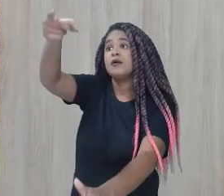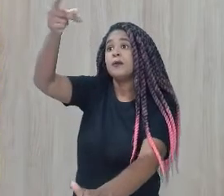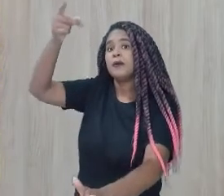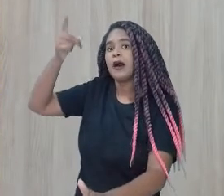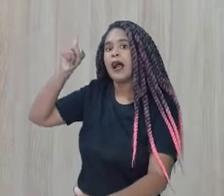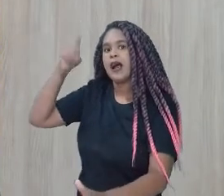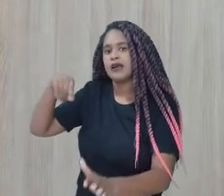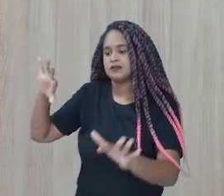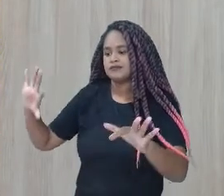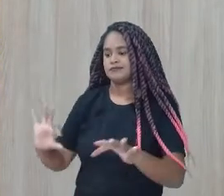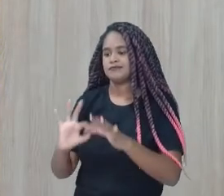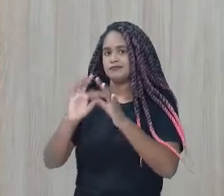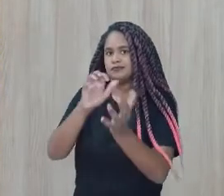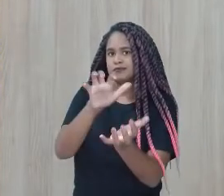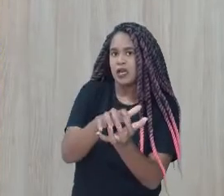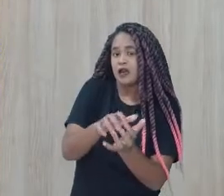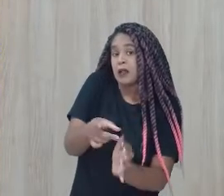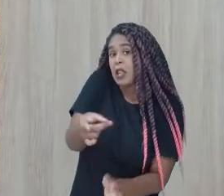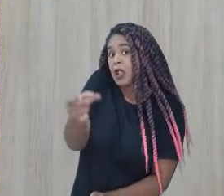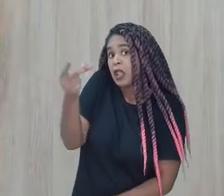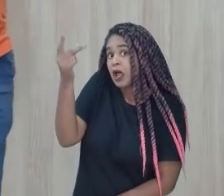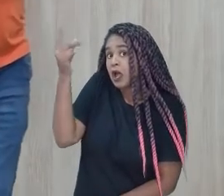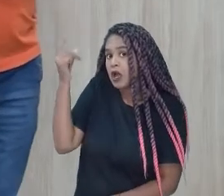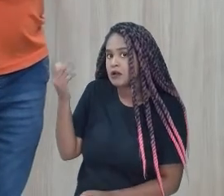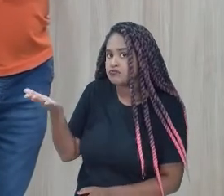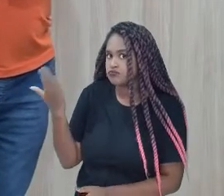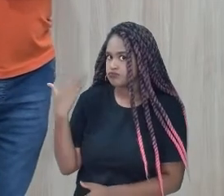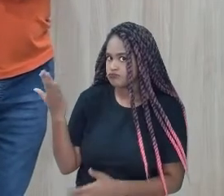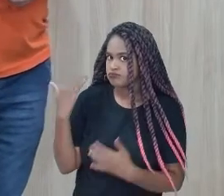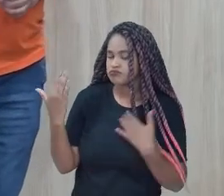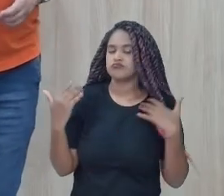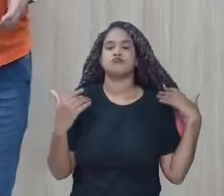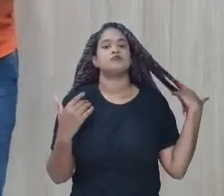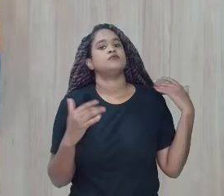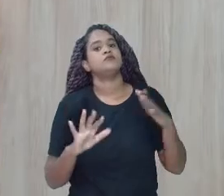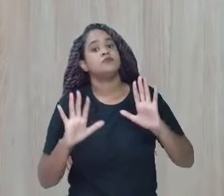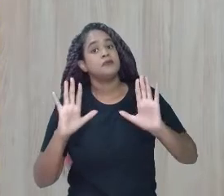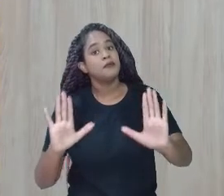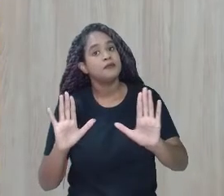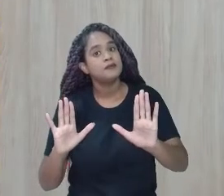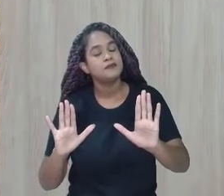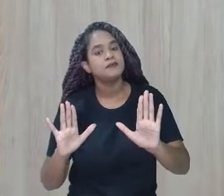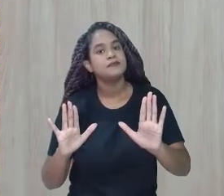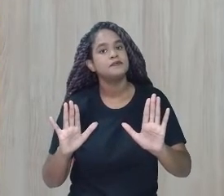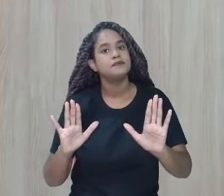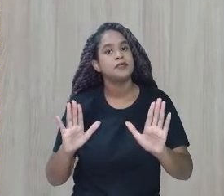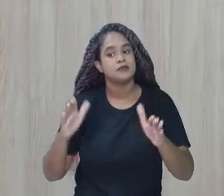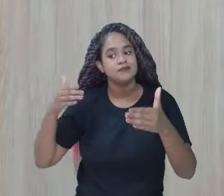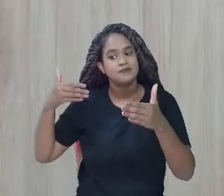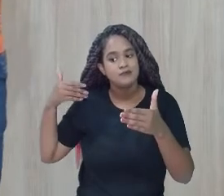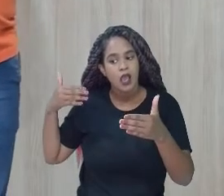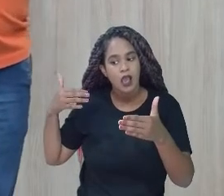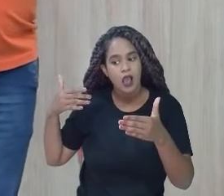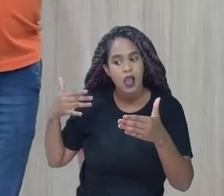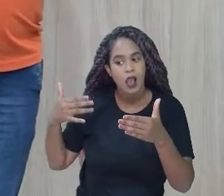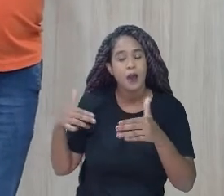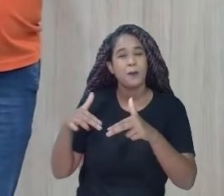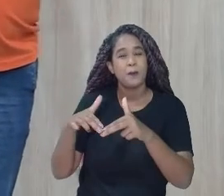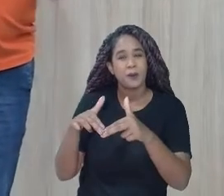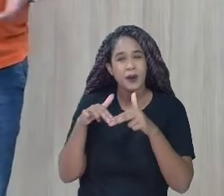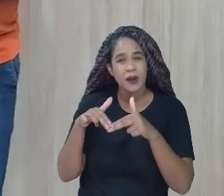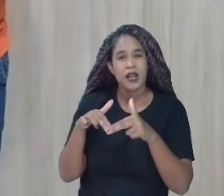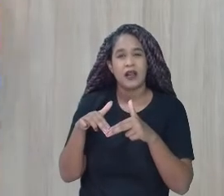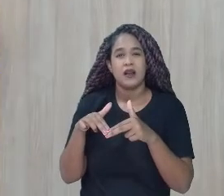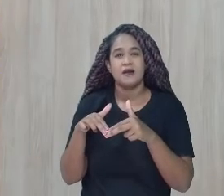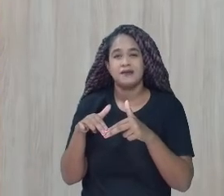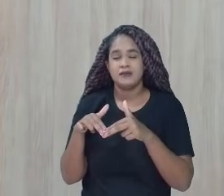de Pernambuco. O território ali pertencia à antiga capitania de Pernambuco. Porém, mais na frente, né, devido a questões